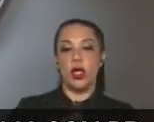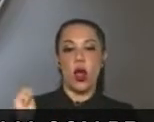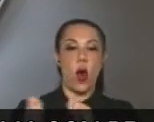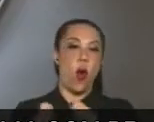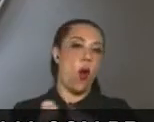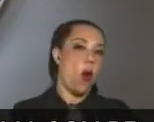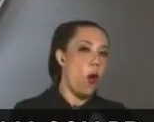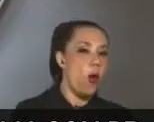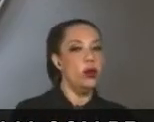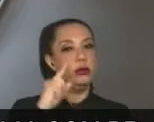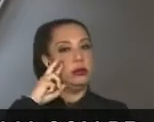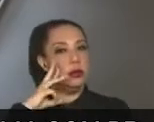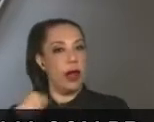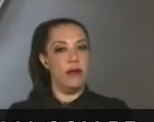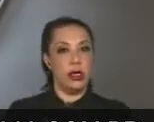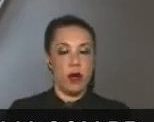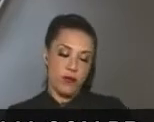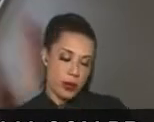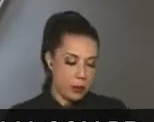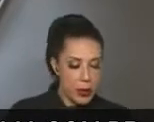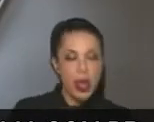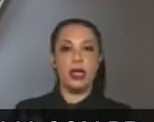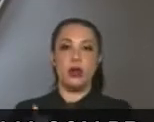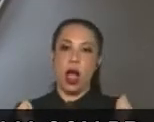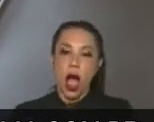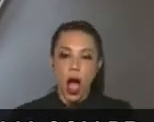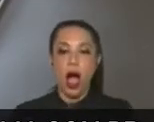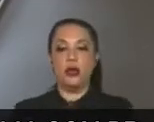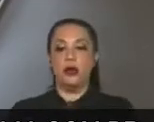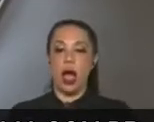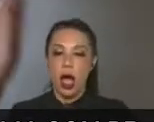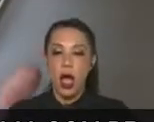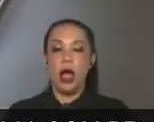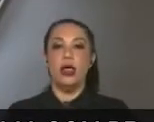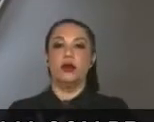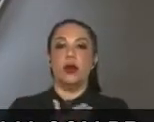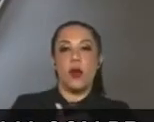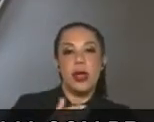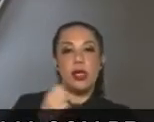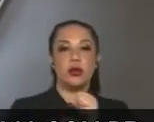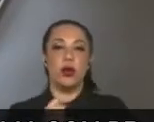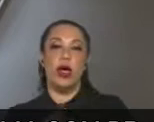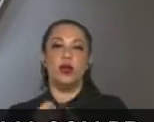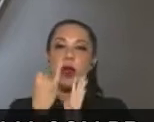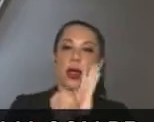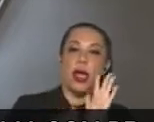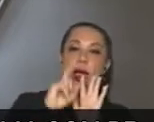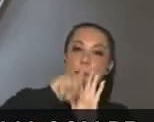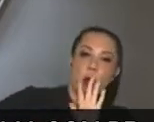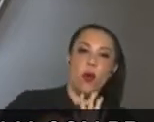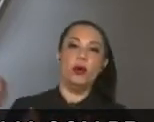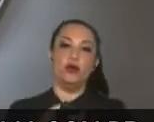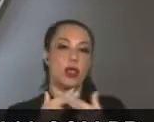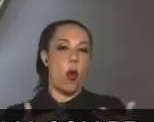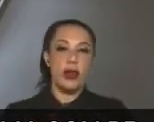do dia a dia mesmo, assim, né? Eu tenho uma filha pequena, então tem muitos gastos e tudo mais, né? Começo do ano tem muito gasto de impostos, muita